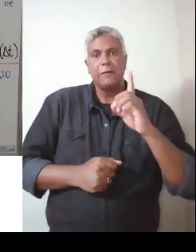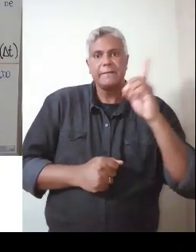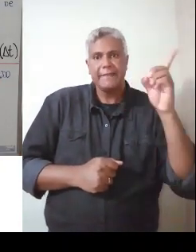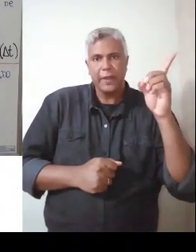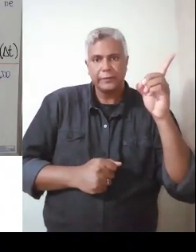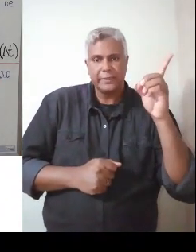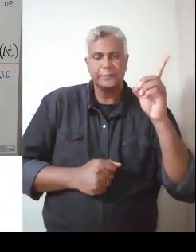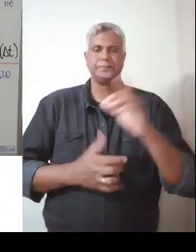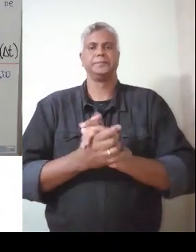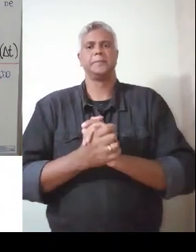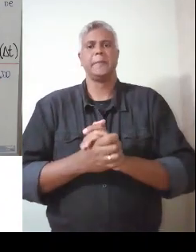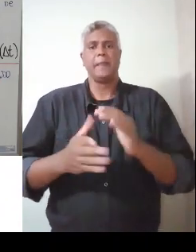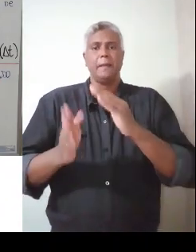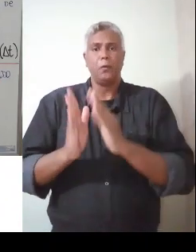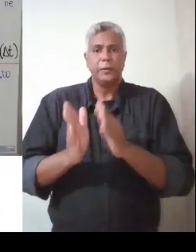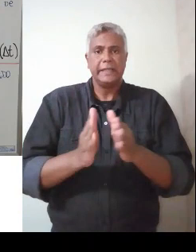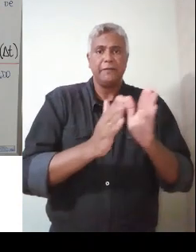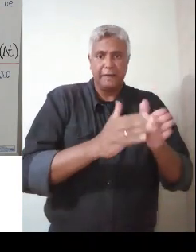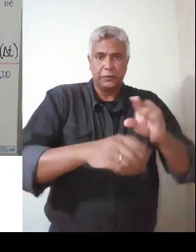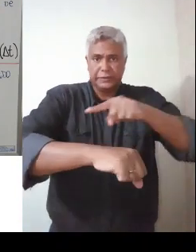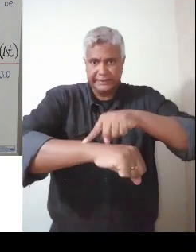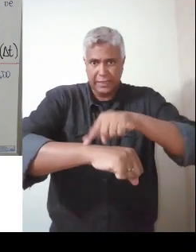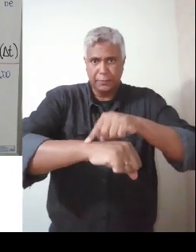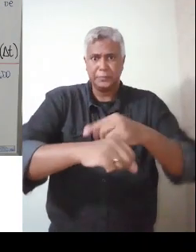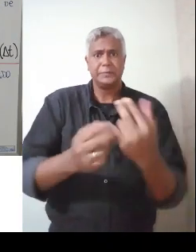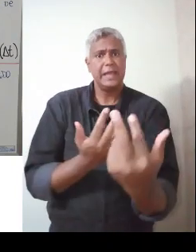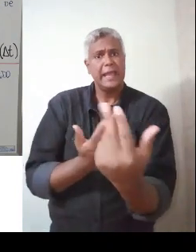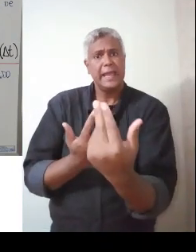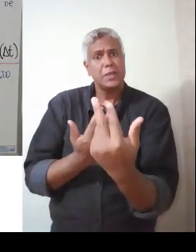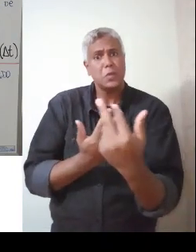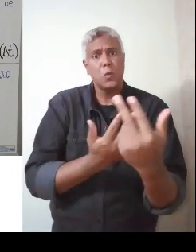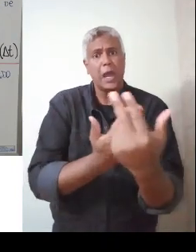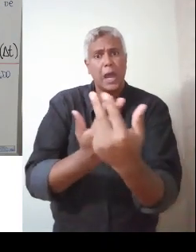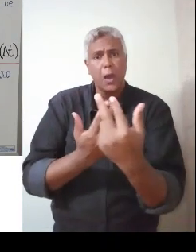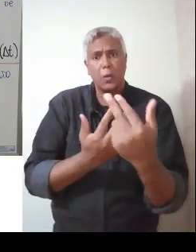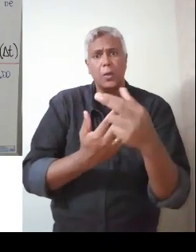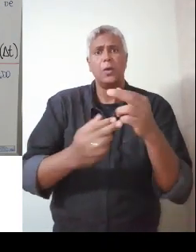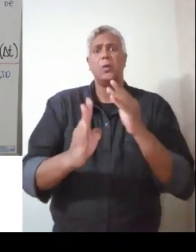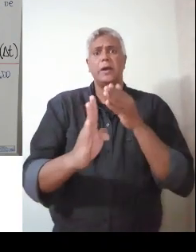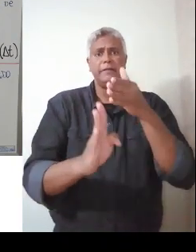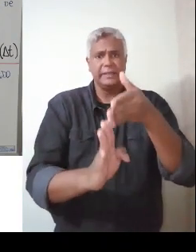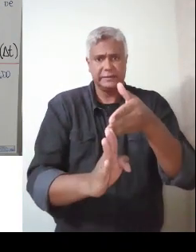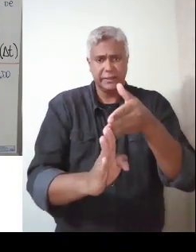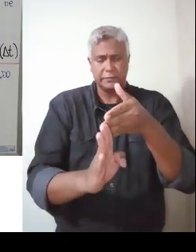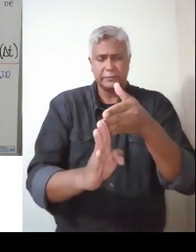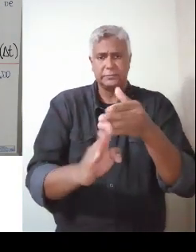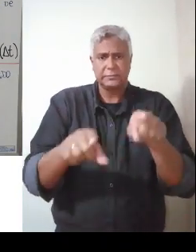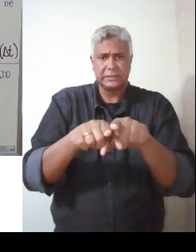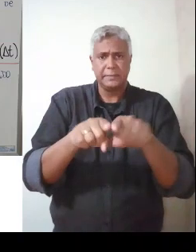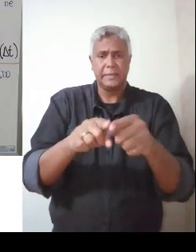tempo funciona de maneira similar ao deslocamento. Ele nos mostra a diferença entre